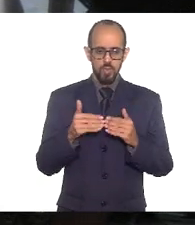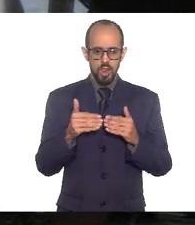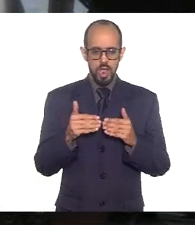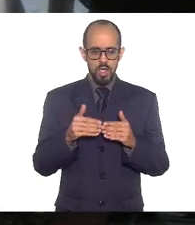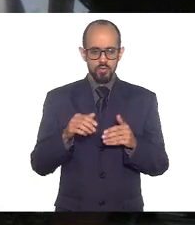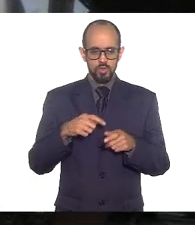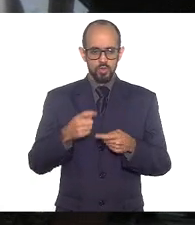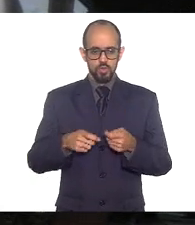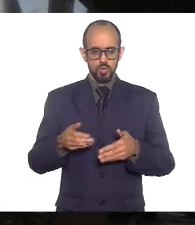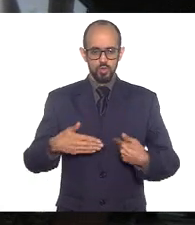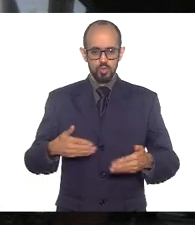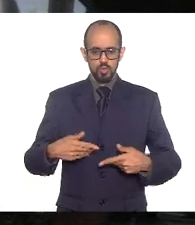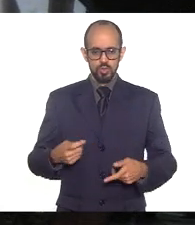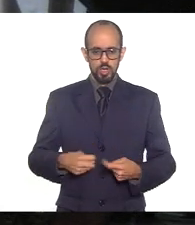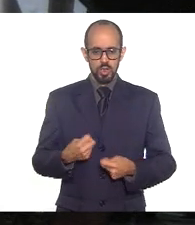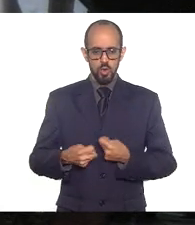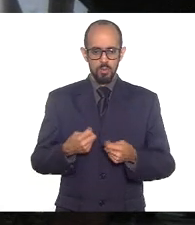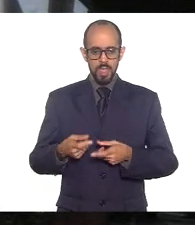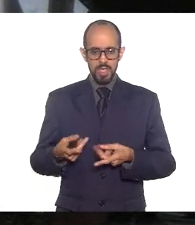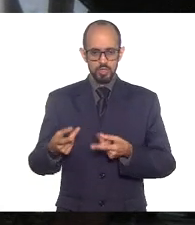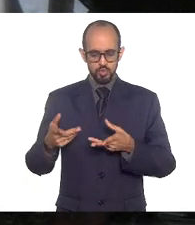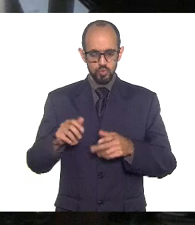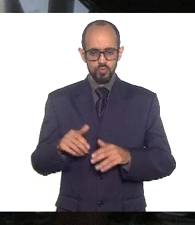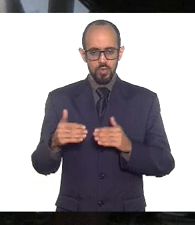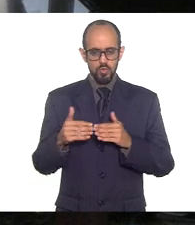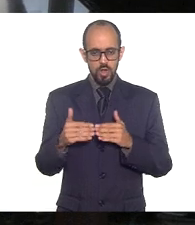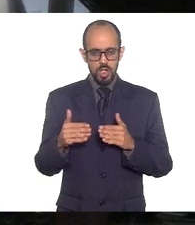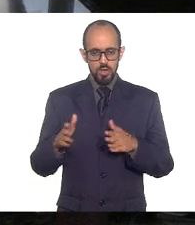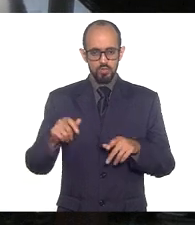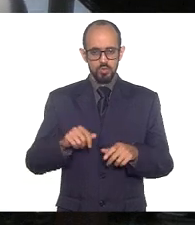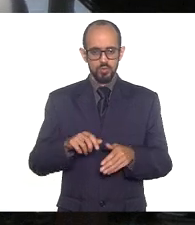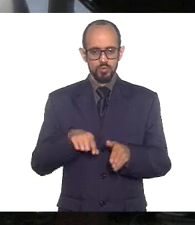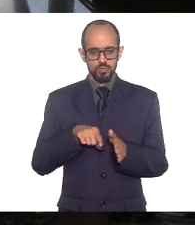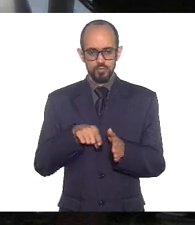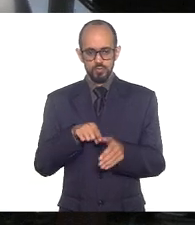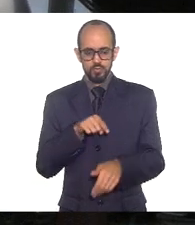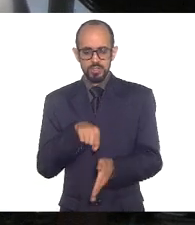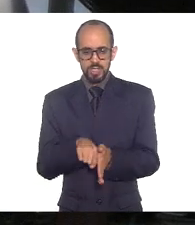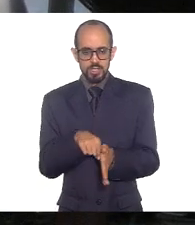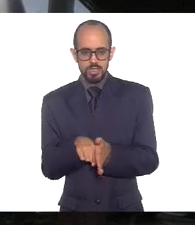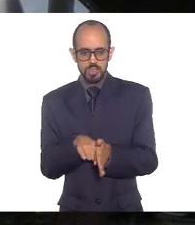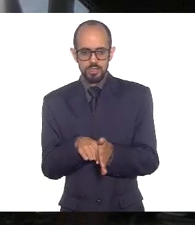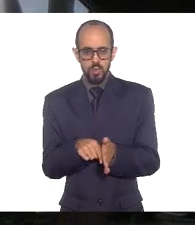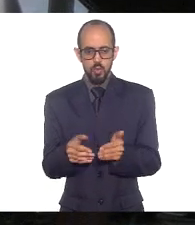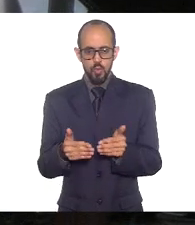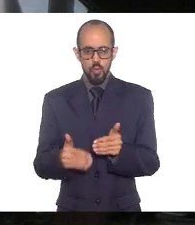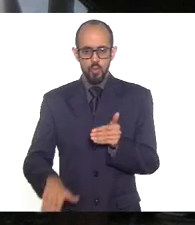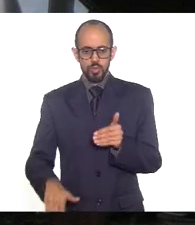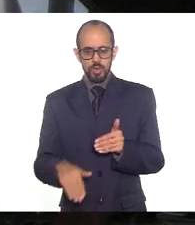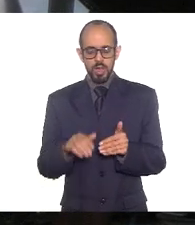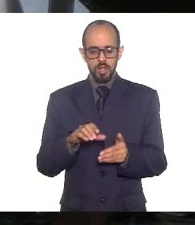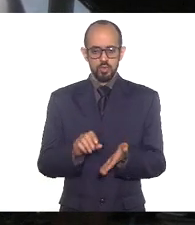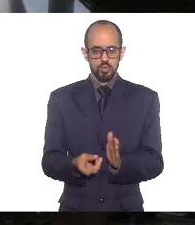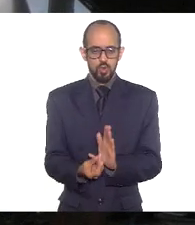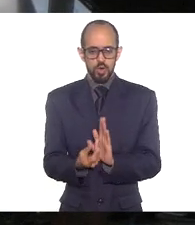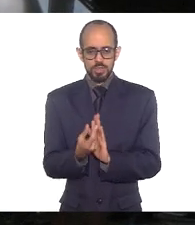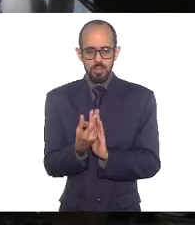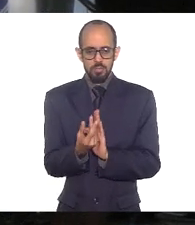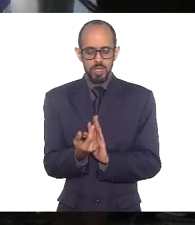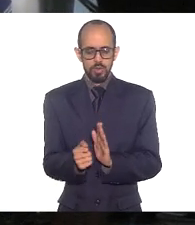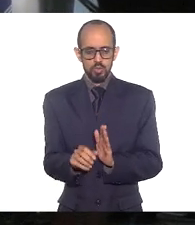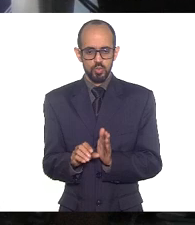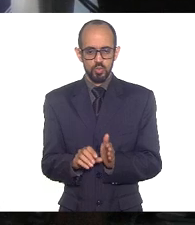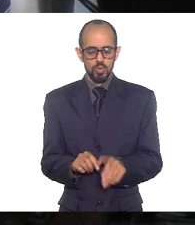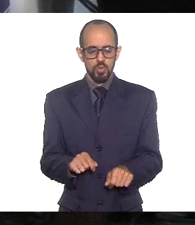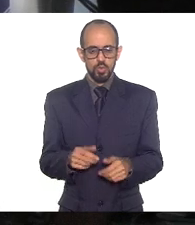favorável tributação controle da arrecadação Estadual fiscalização dos tributos estaduais contrário de orçamento o relator Deputado